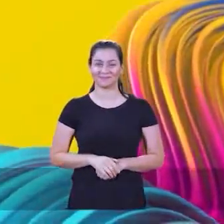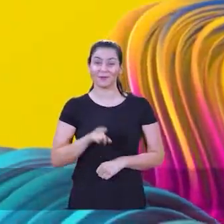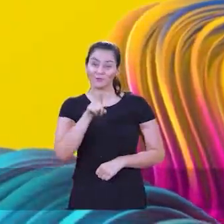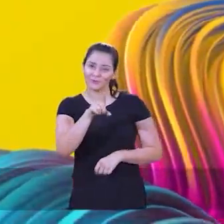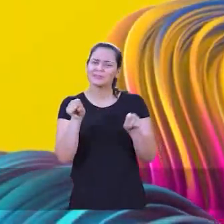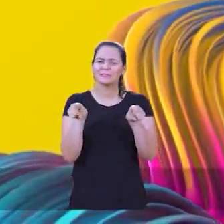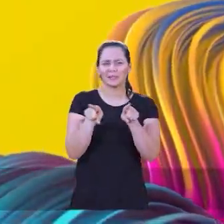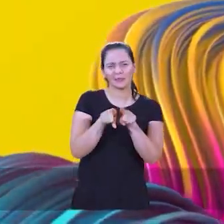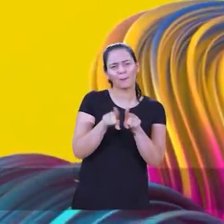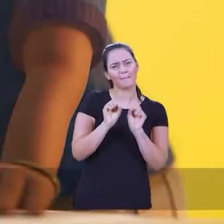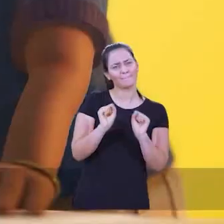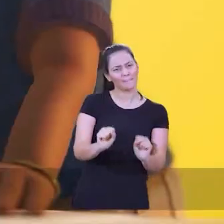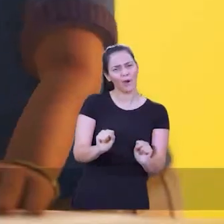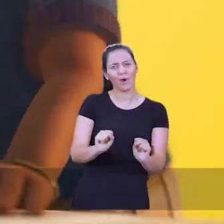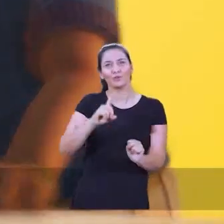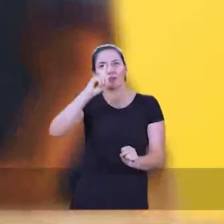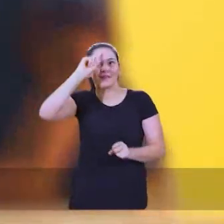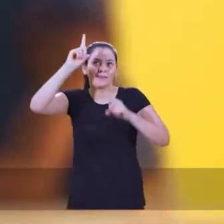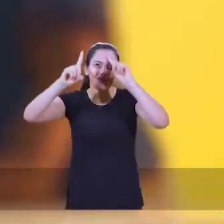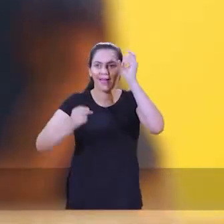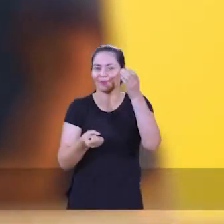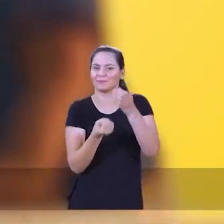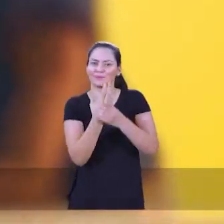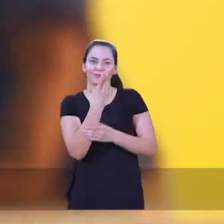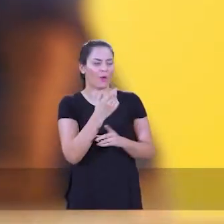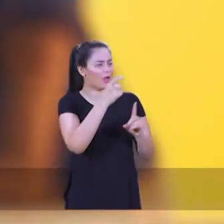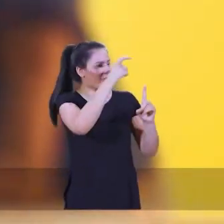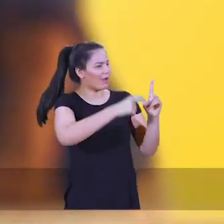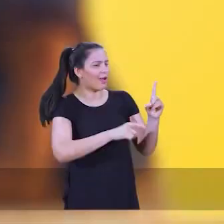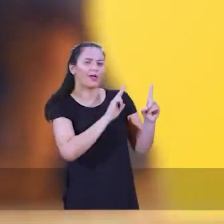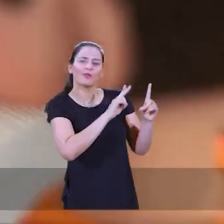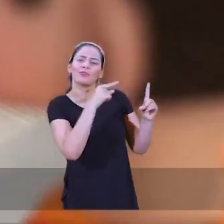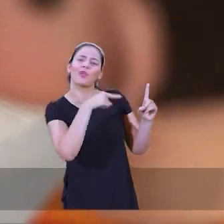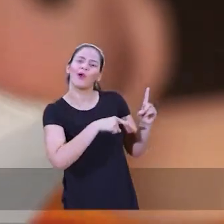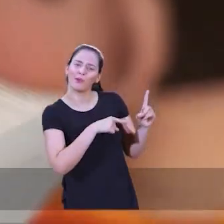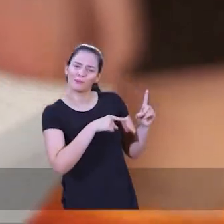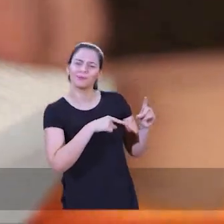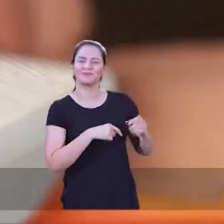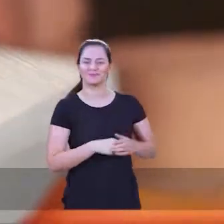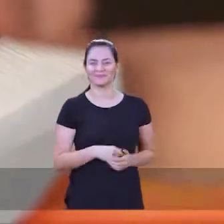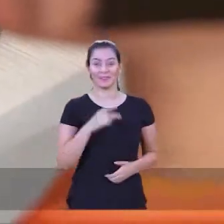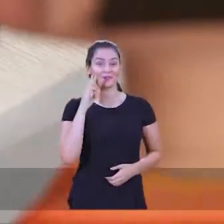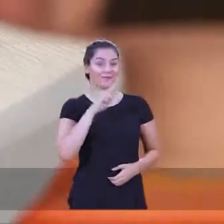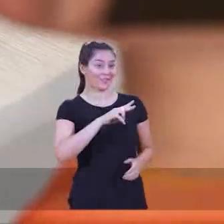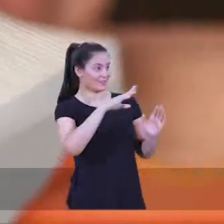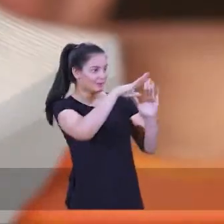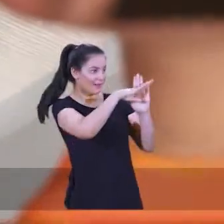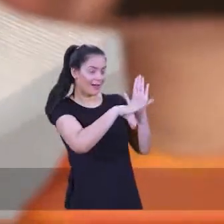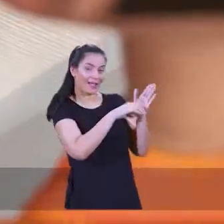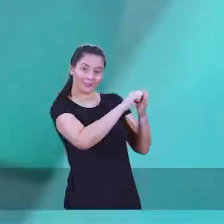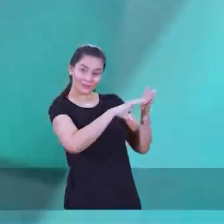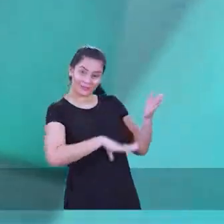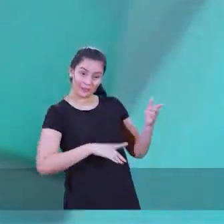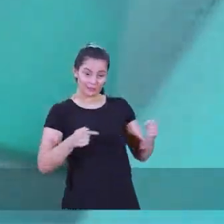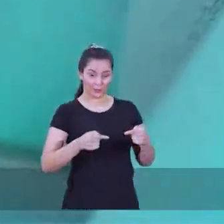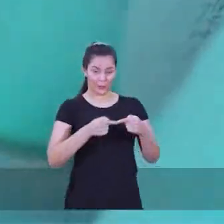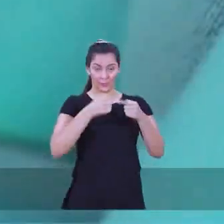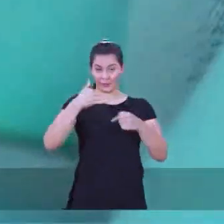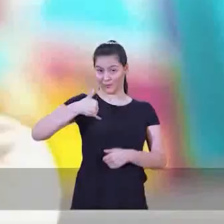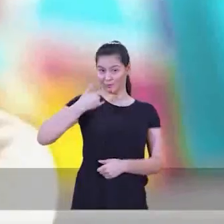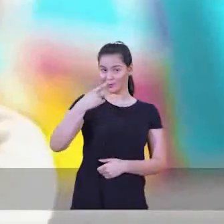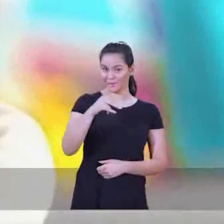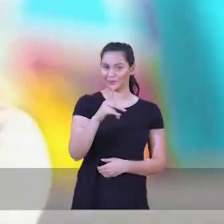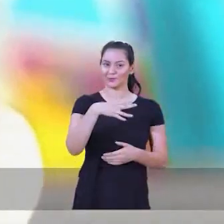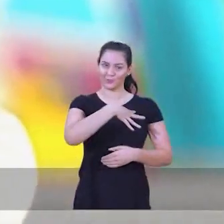contar histórias e pedir para que seu filho fale o nome dos personagens que está vendo. Confira as atividades para a faixa etária do seu filho